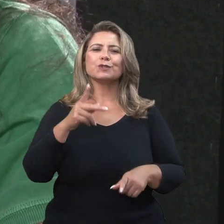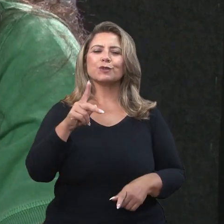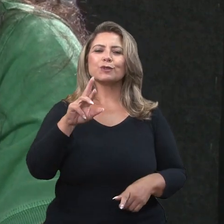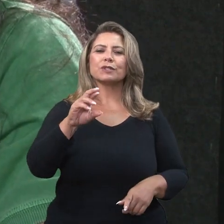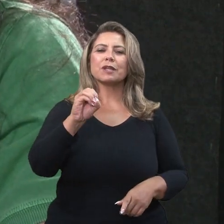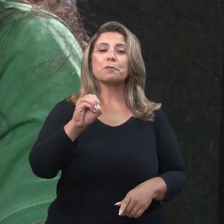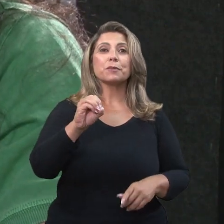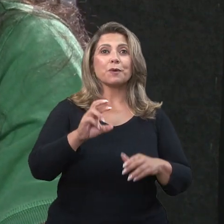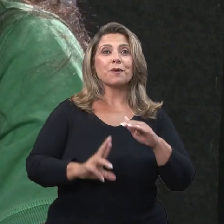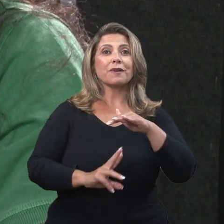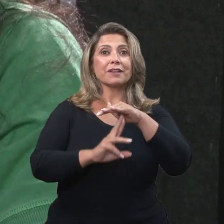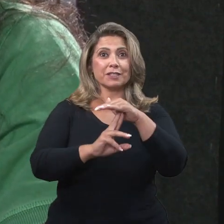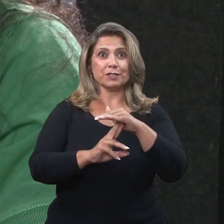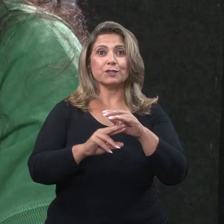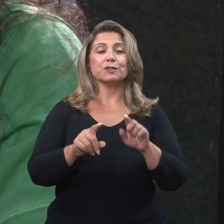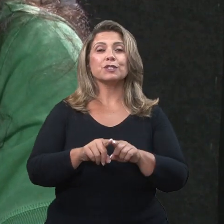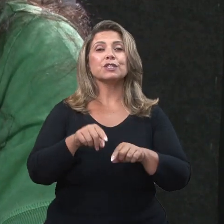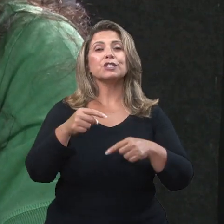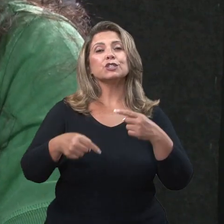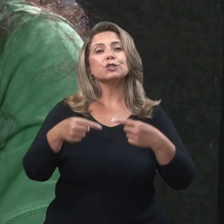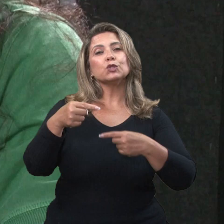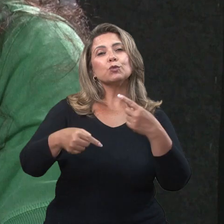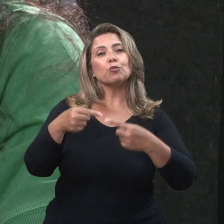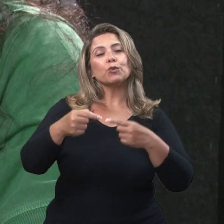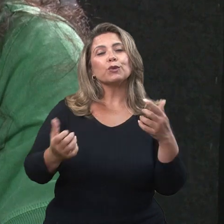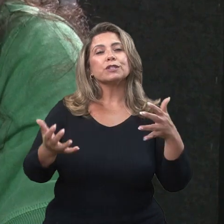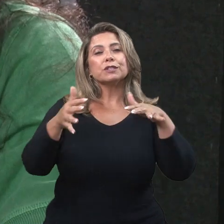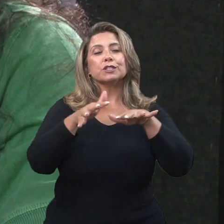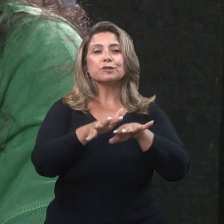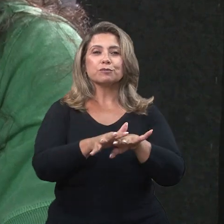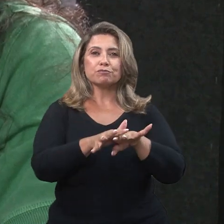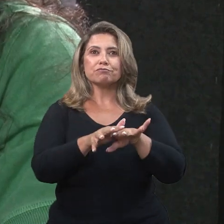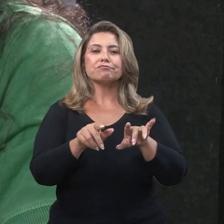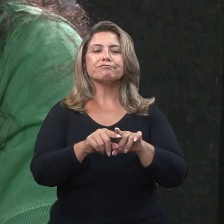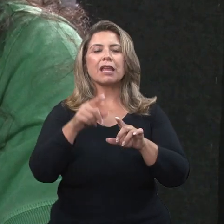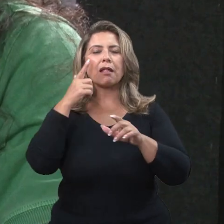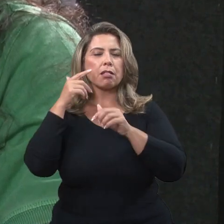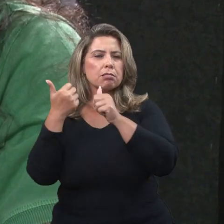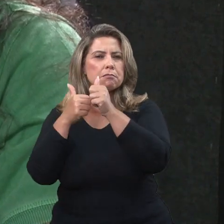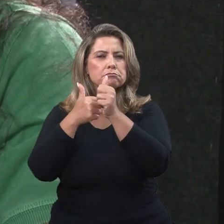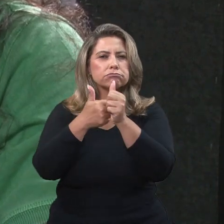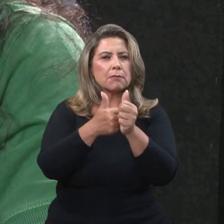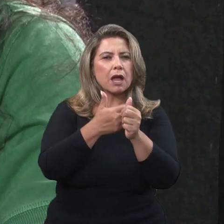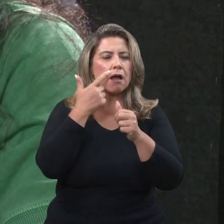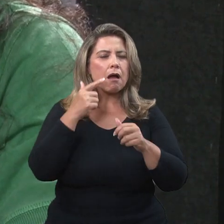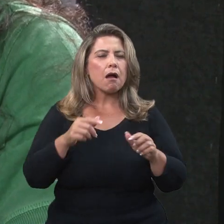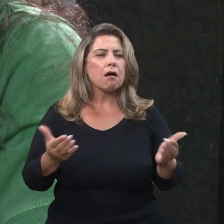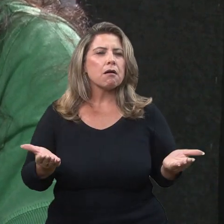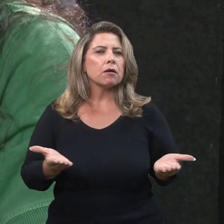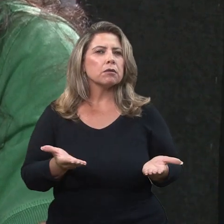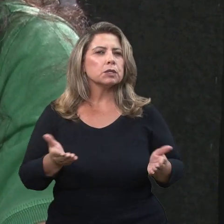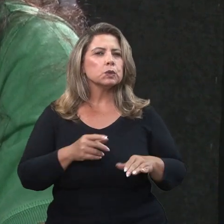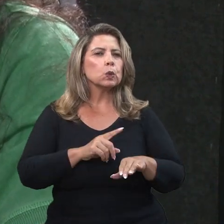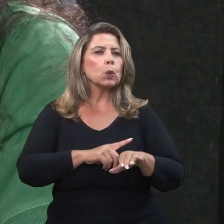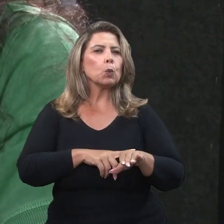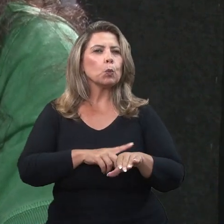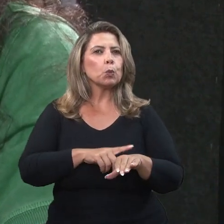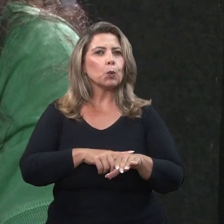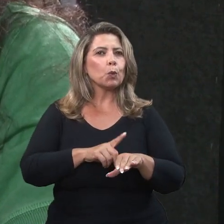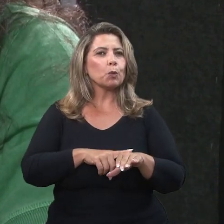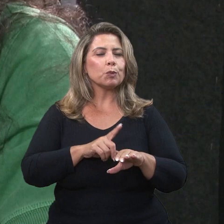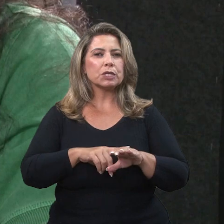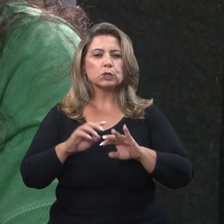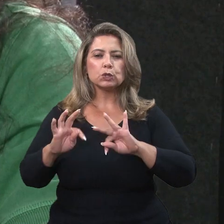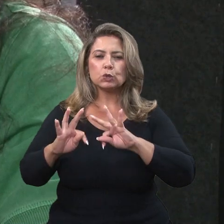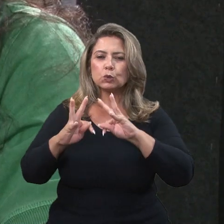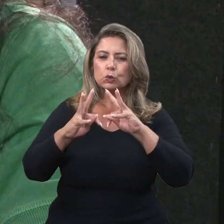Extensão e Cultura, na coordenação de políticas inclusivas, acompanhando justamente o momento de institucionalização de